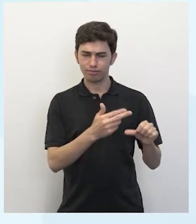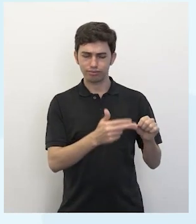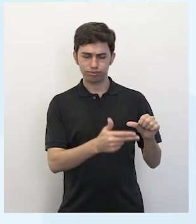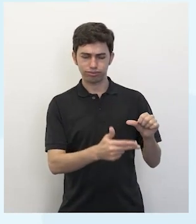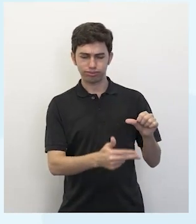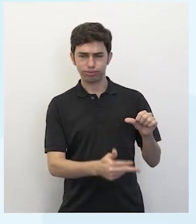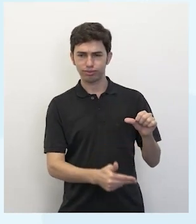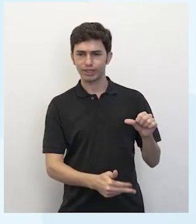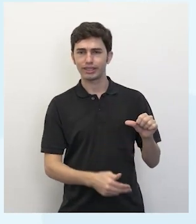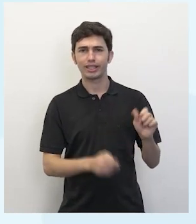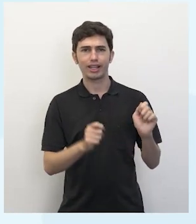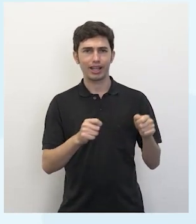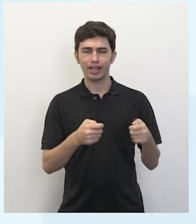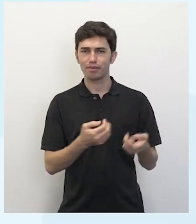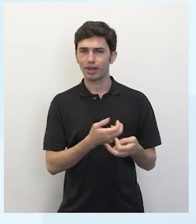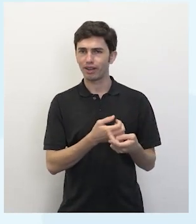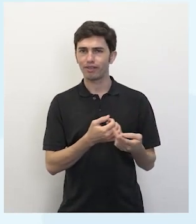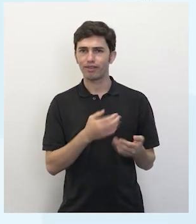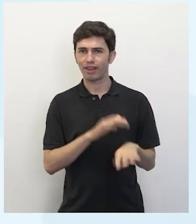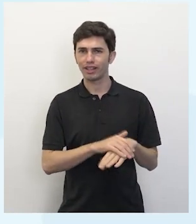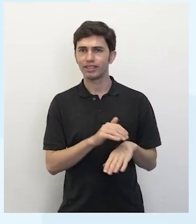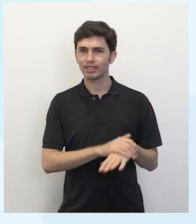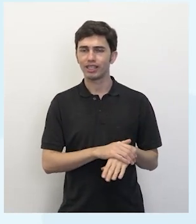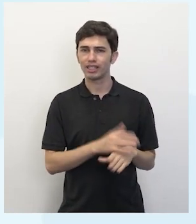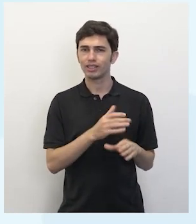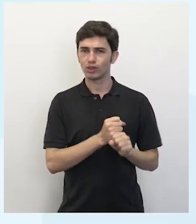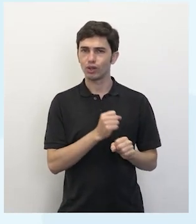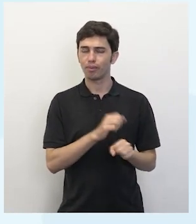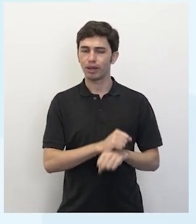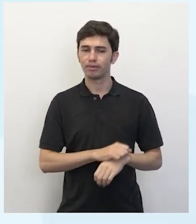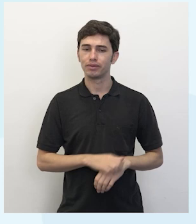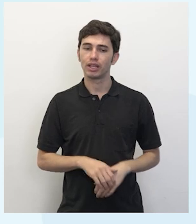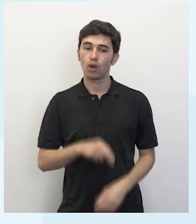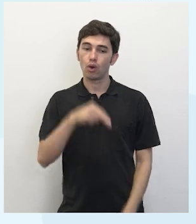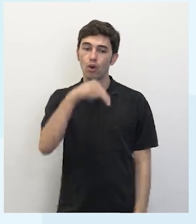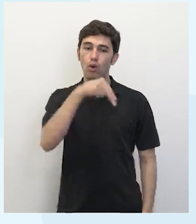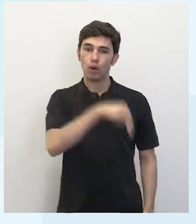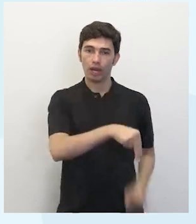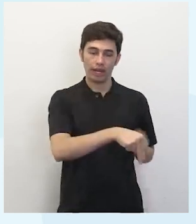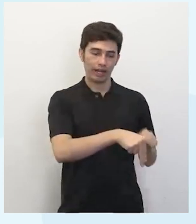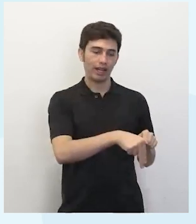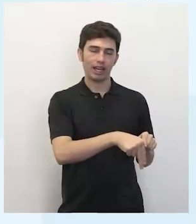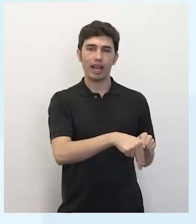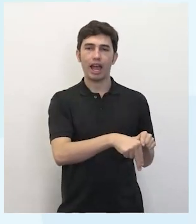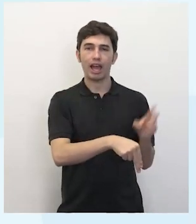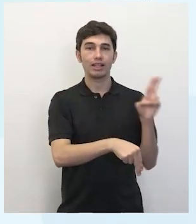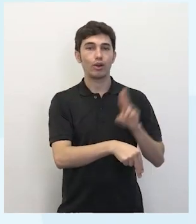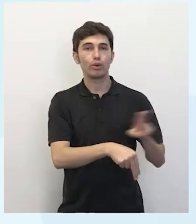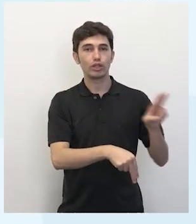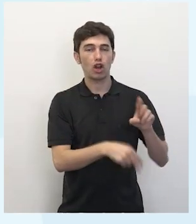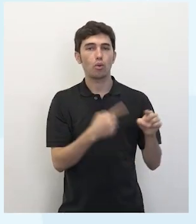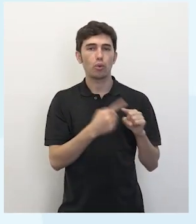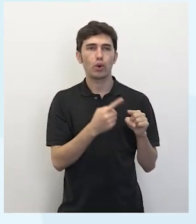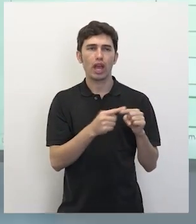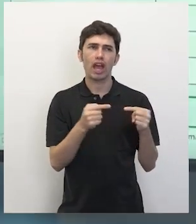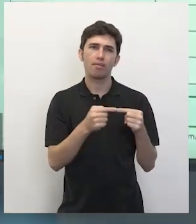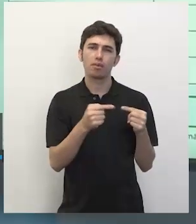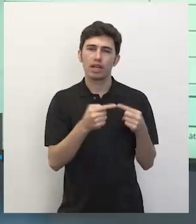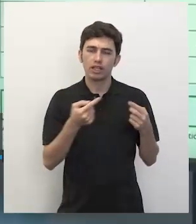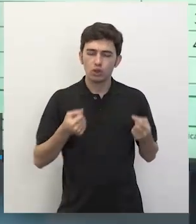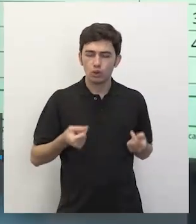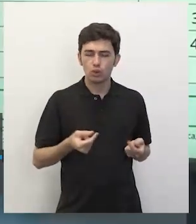trigo. Tudo bem? Tá? Então, o N em matemática nos dá a noção de quê? Né? De infinitude, né?